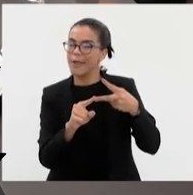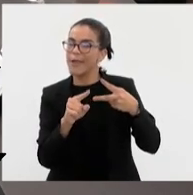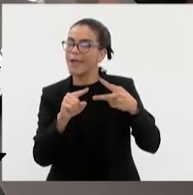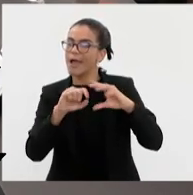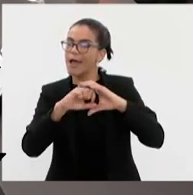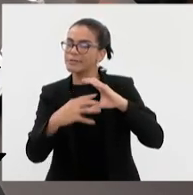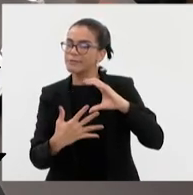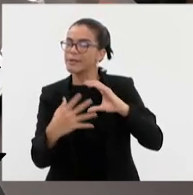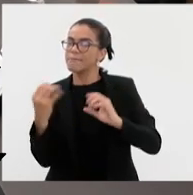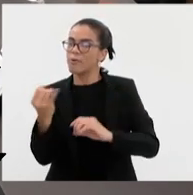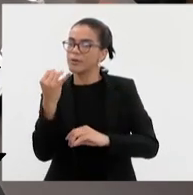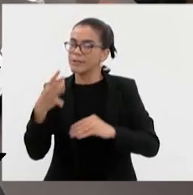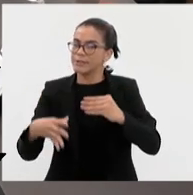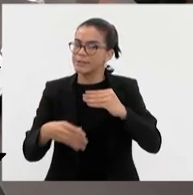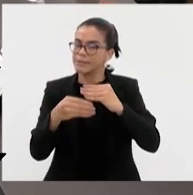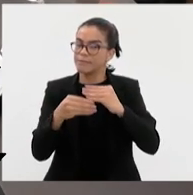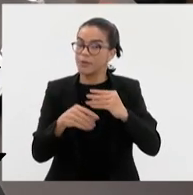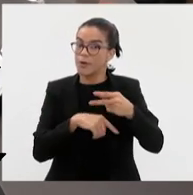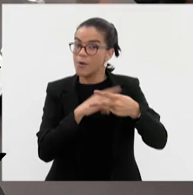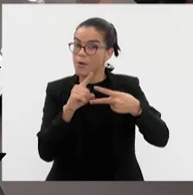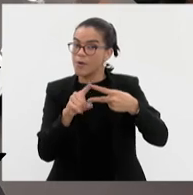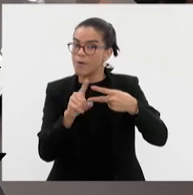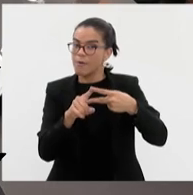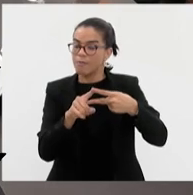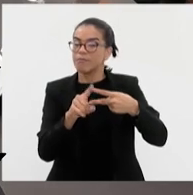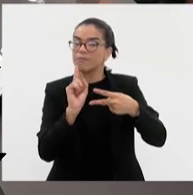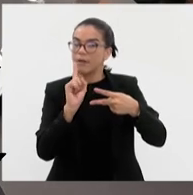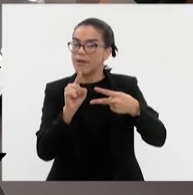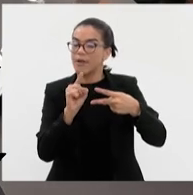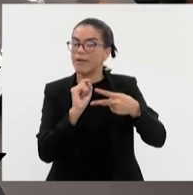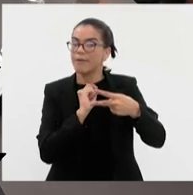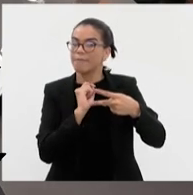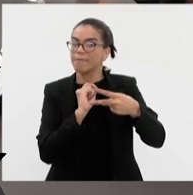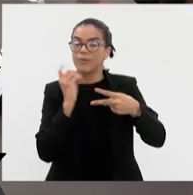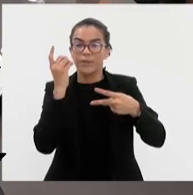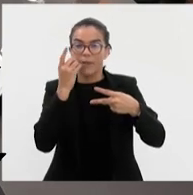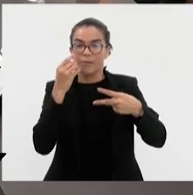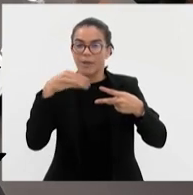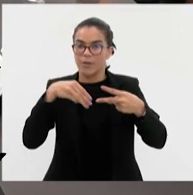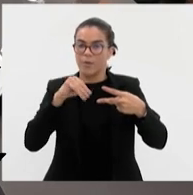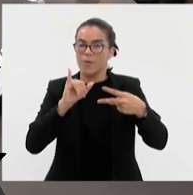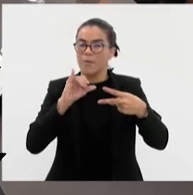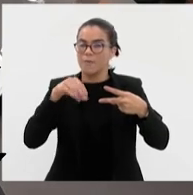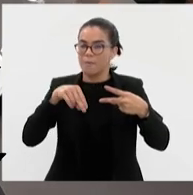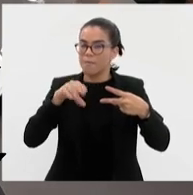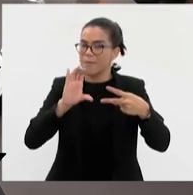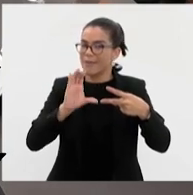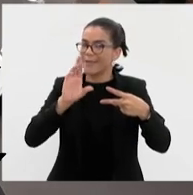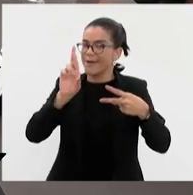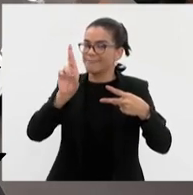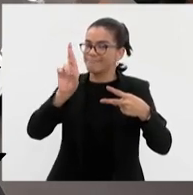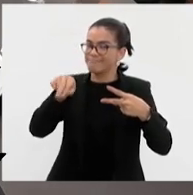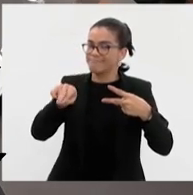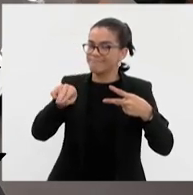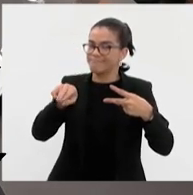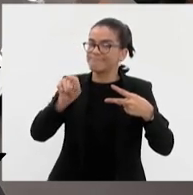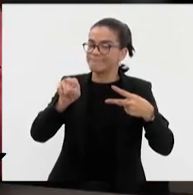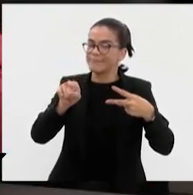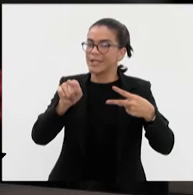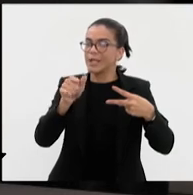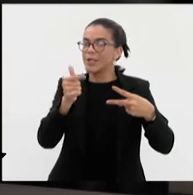é importante ser feito. O primeiro deles é que o deputado Mink tem razão, não tenha,